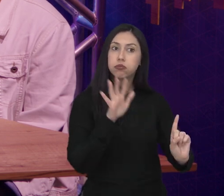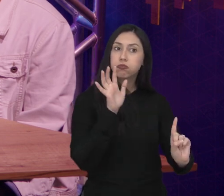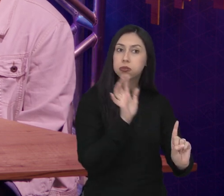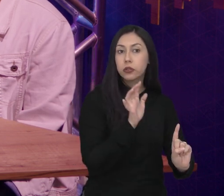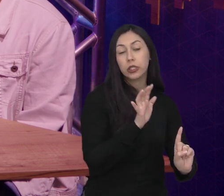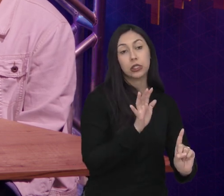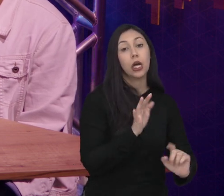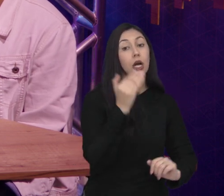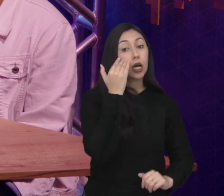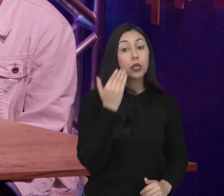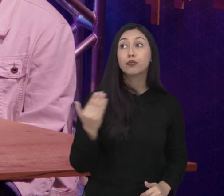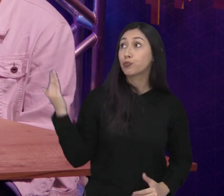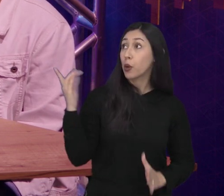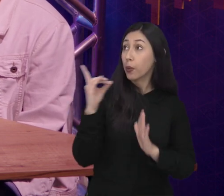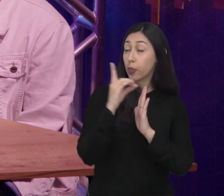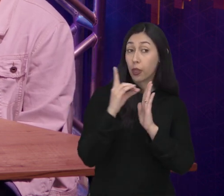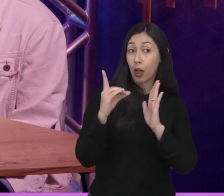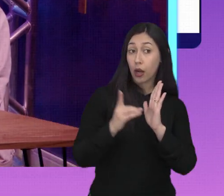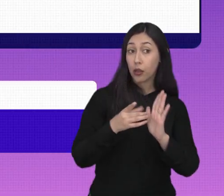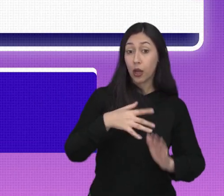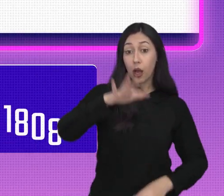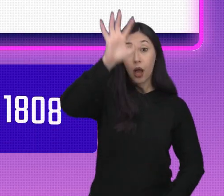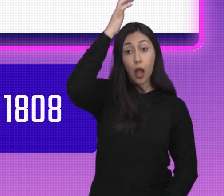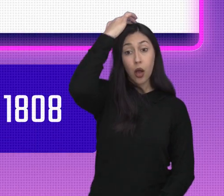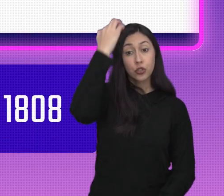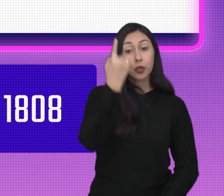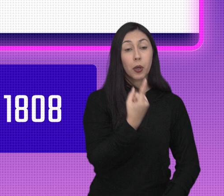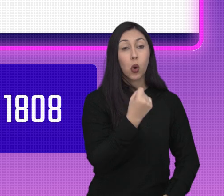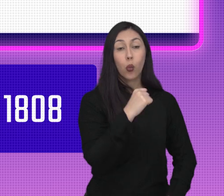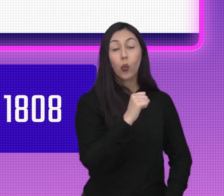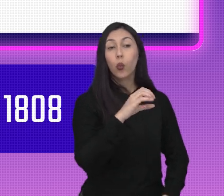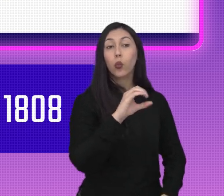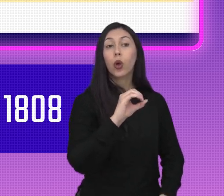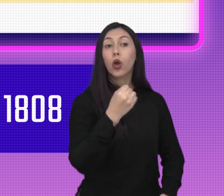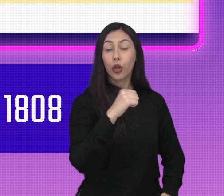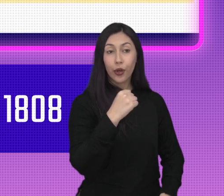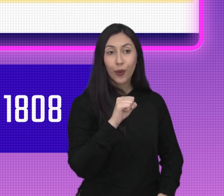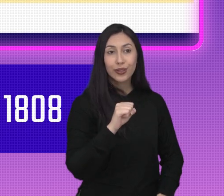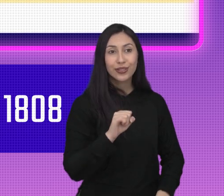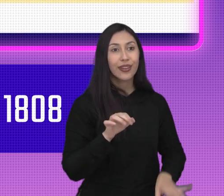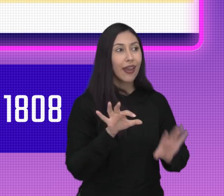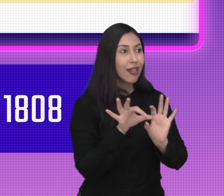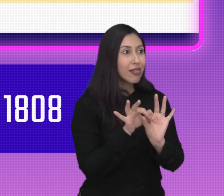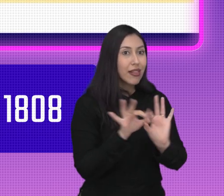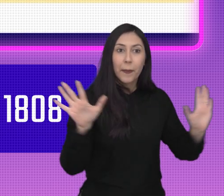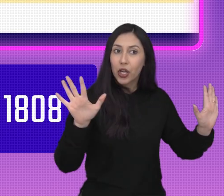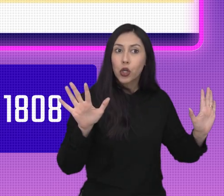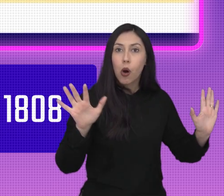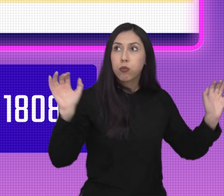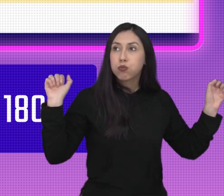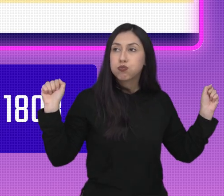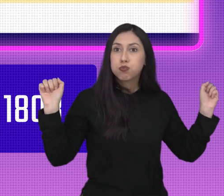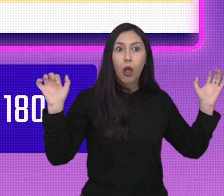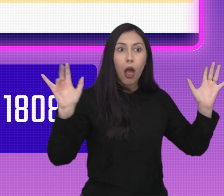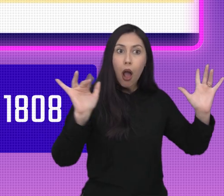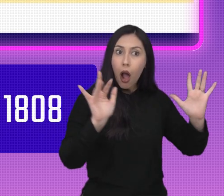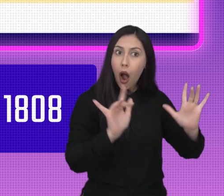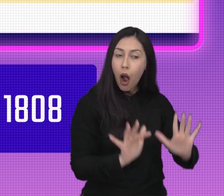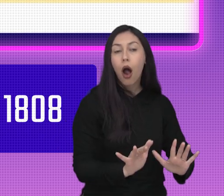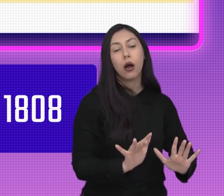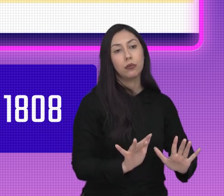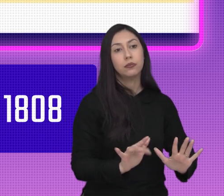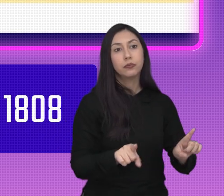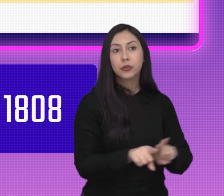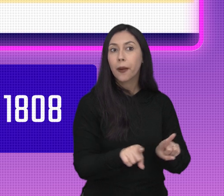influenciam bastante esse período, que foi então o Decreto Real de 1808, com a abertura dos portos às nações amigas,